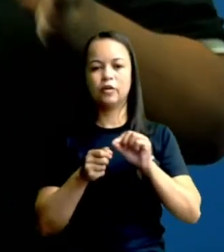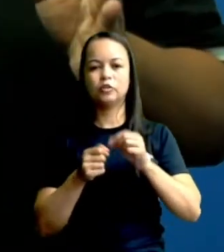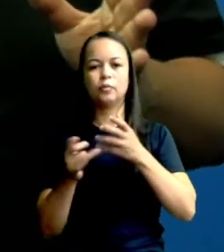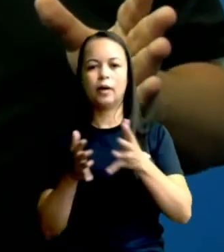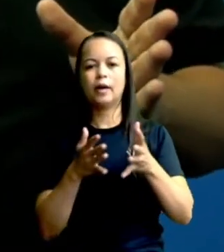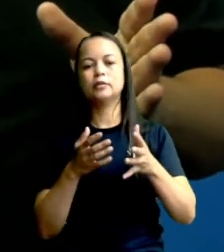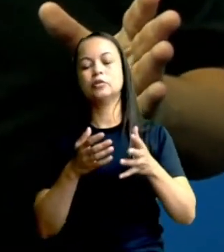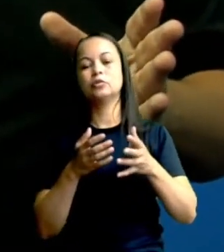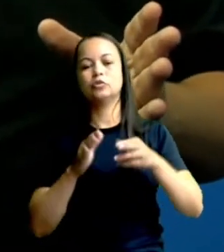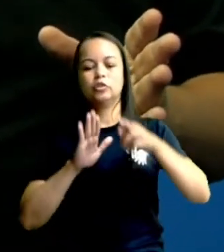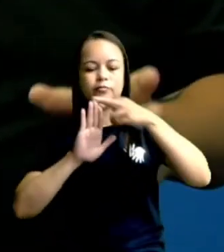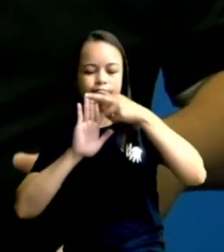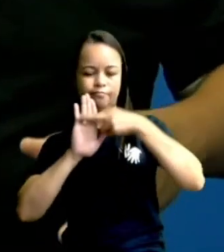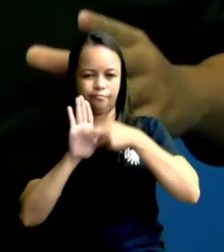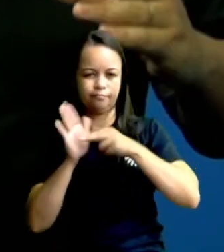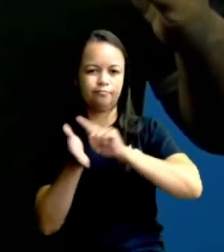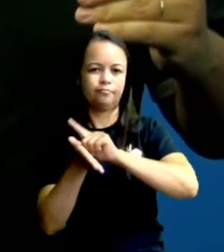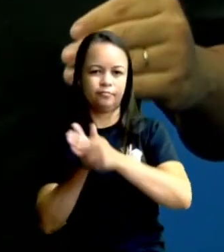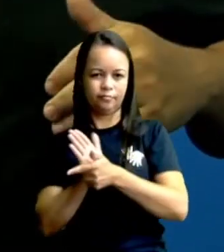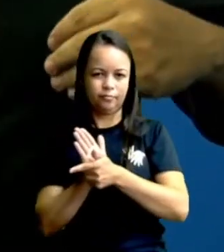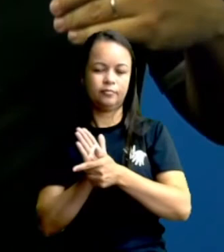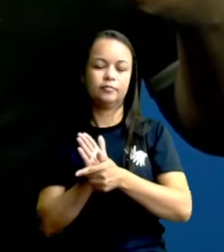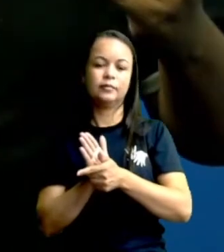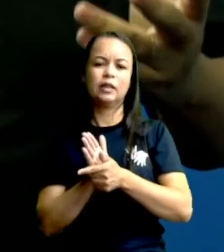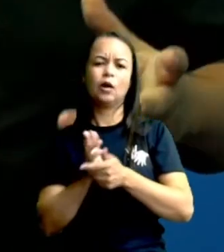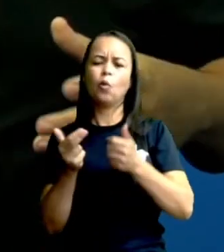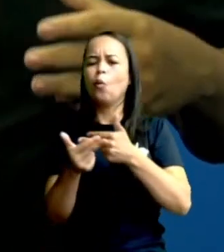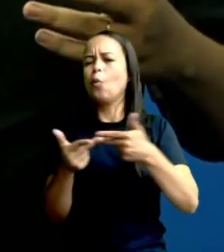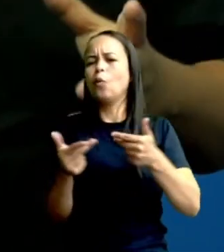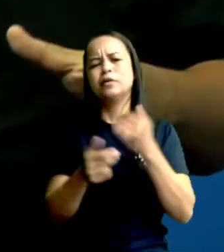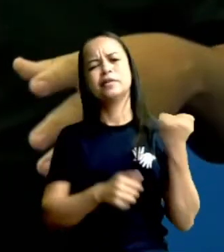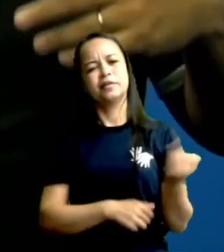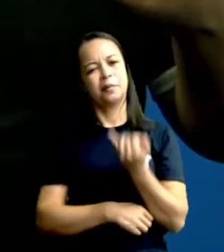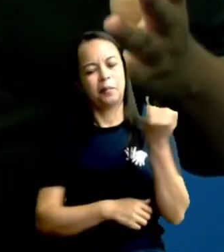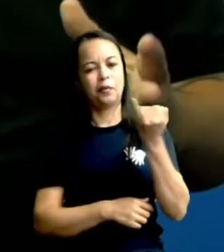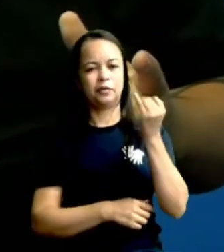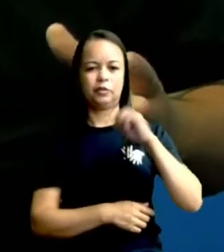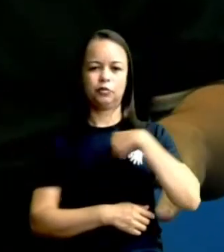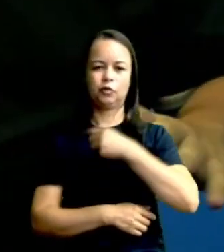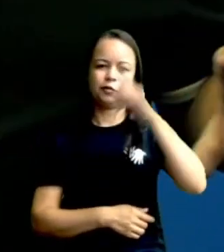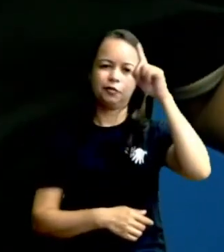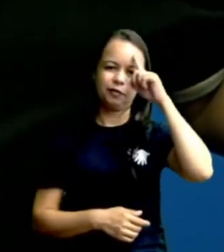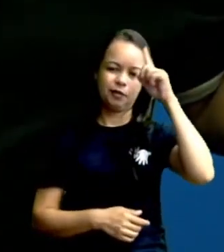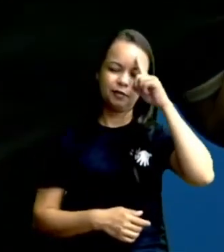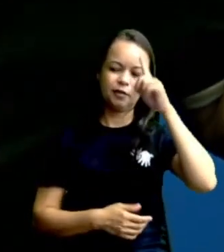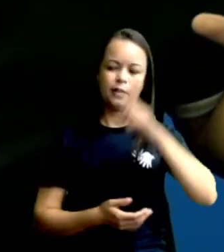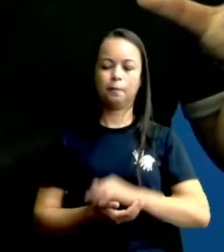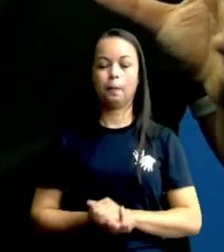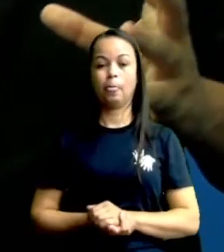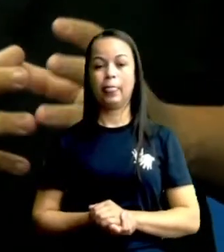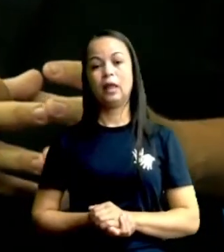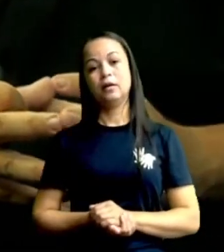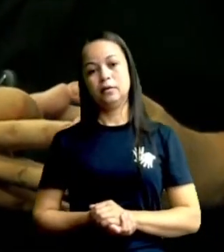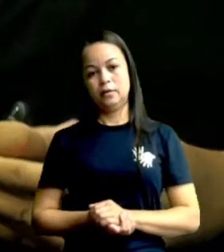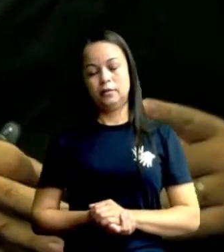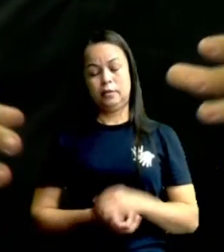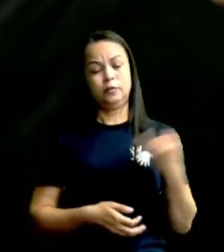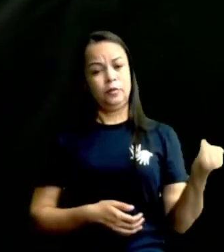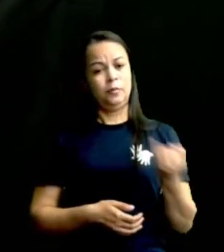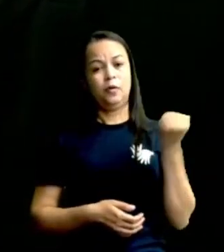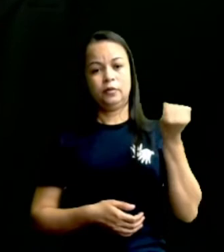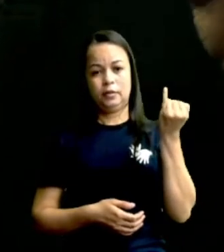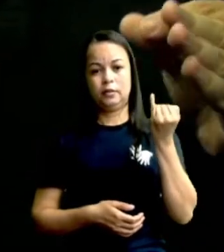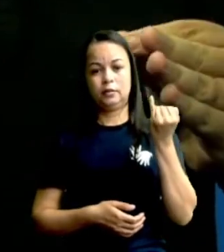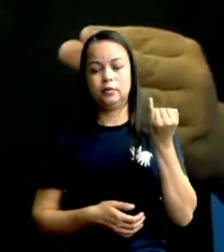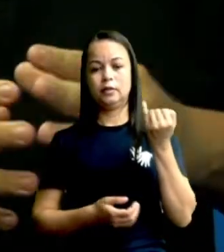gênero receita, tá bom, gente? Coisas que são muito importantes no nosso dia a dia. Sendo muito importante no nosso dia a